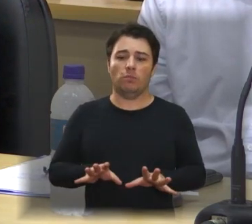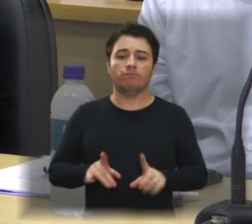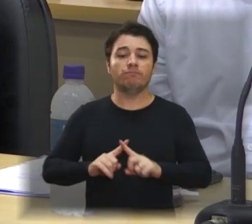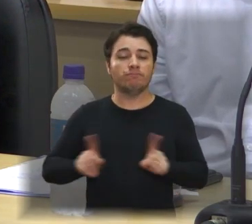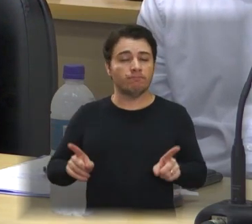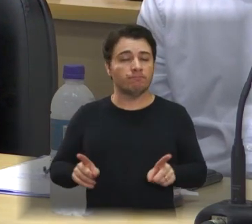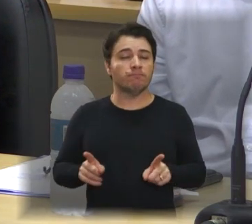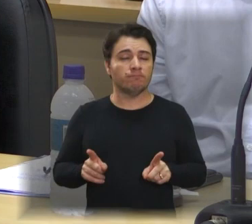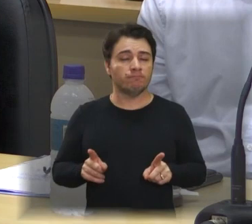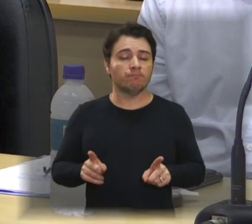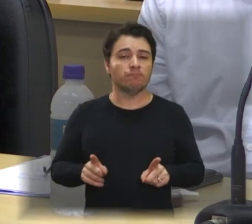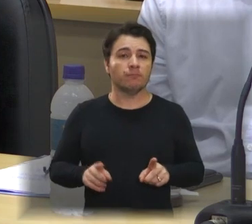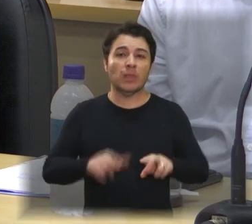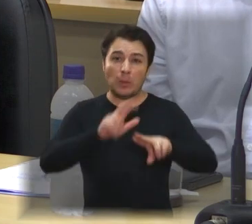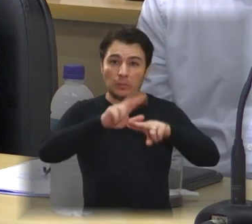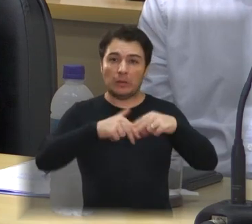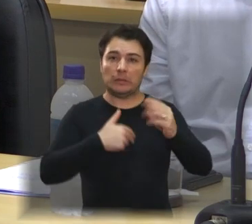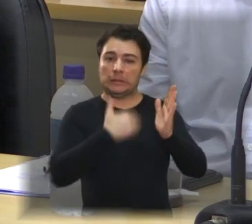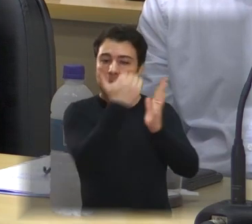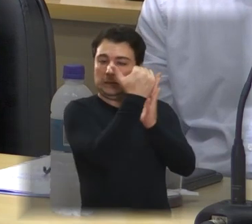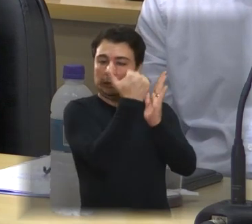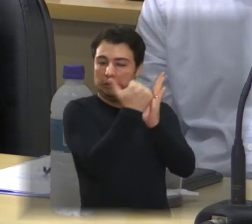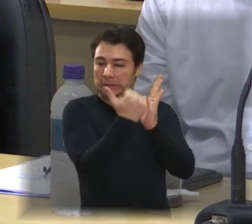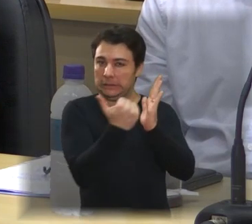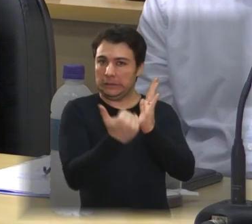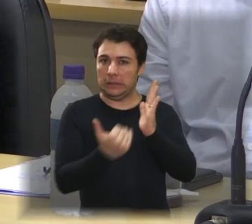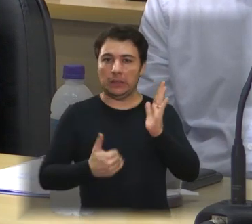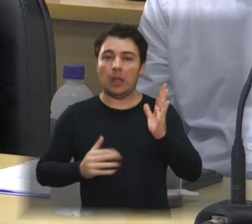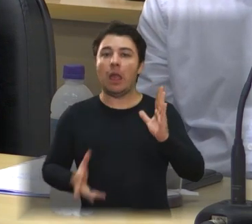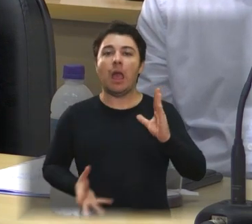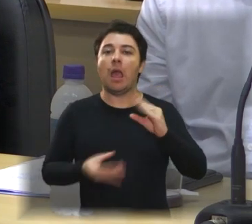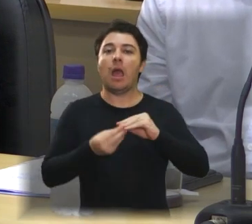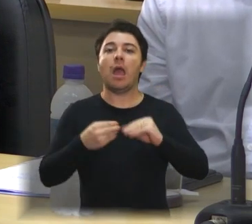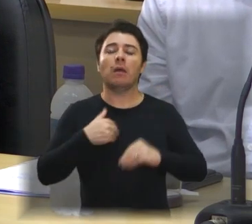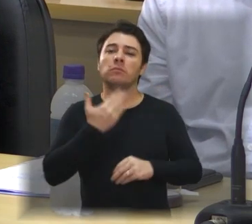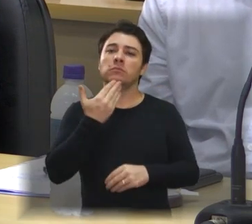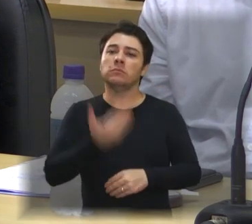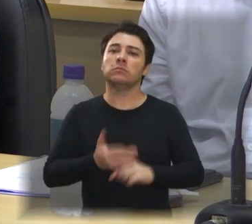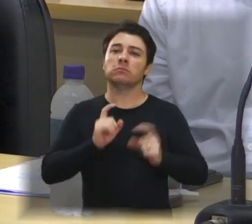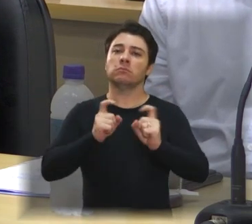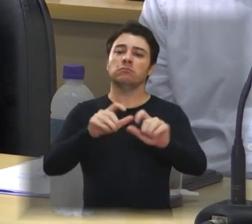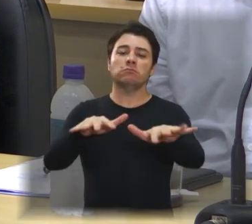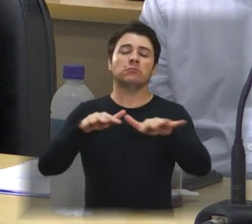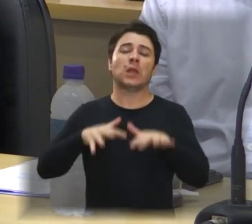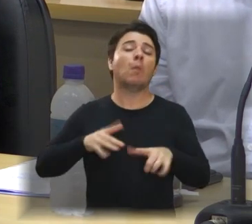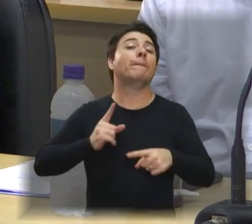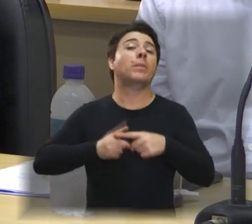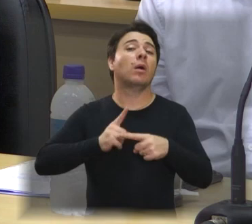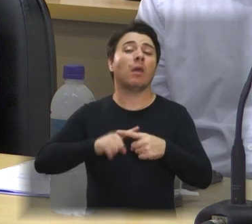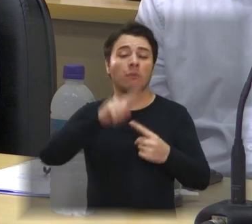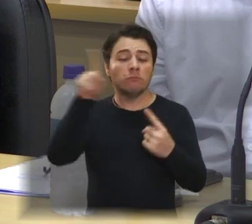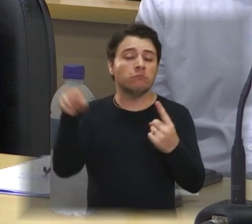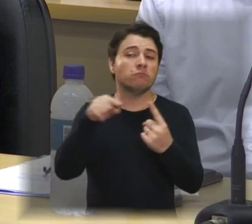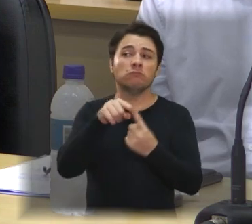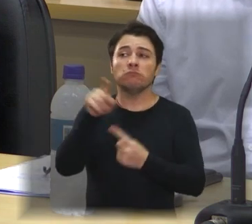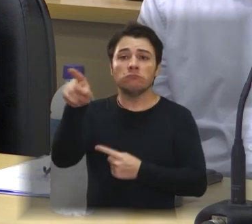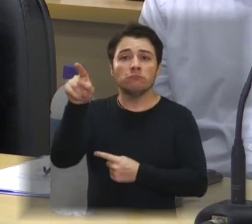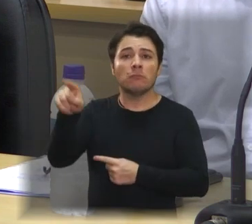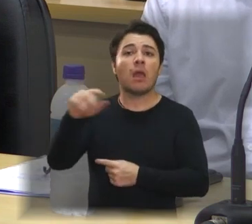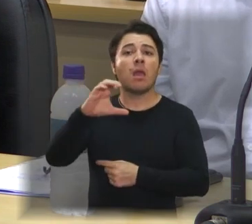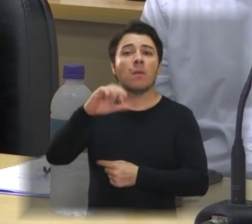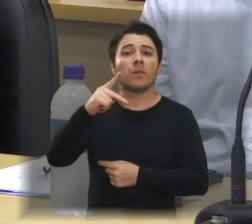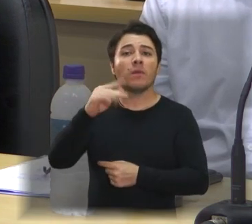considerando este estes e outros relatos eu pedi a realização dessa audiência pública para que possamos ouvir